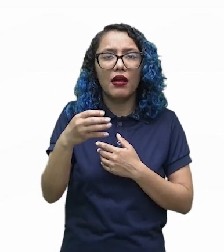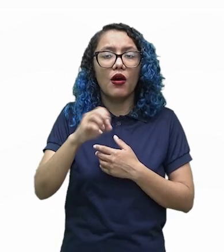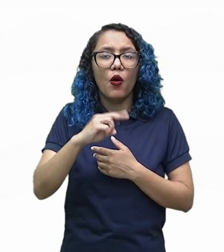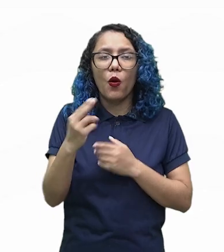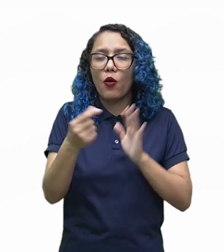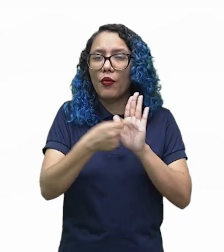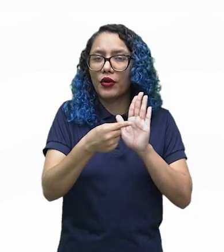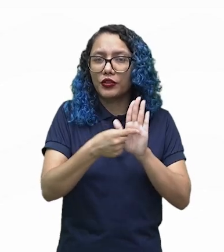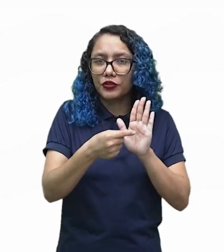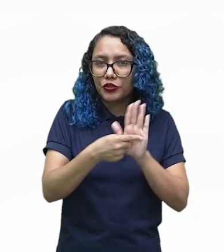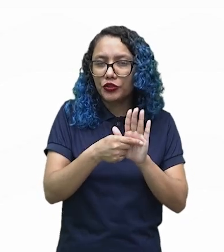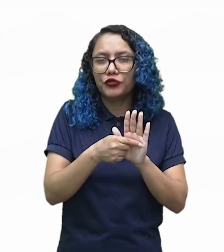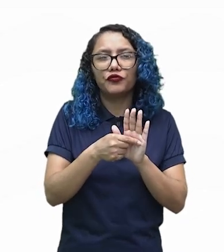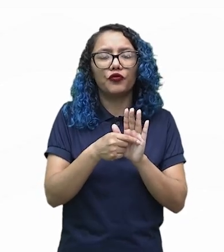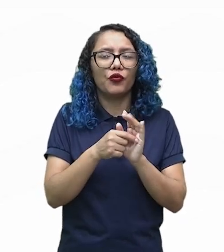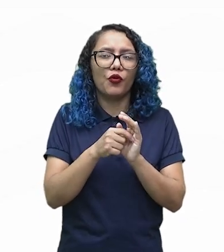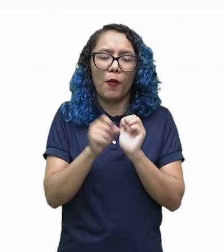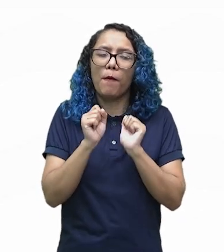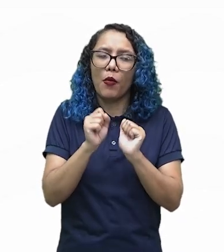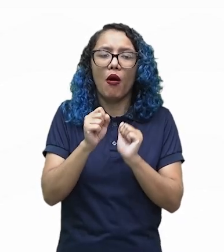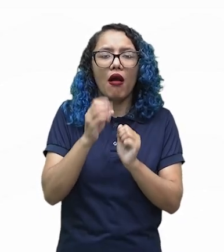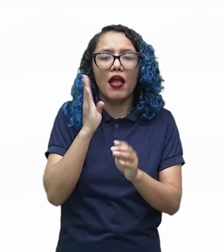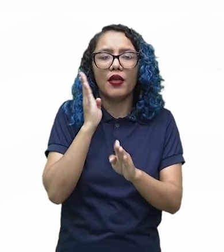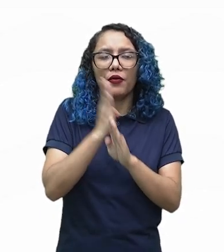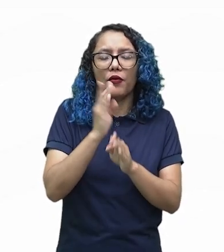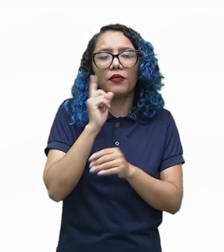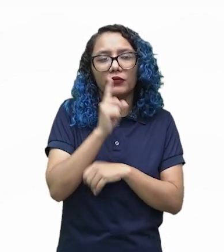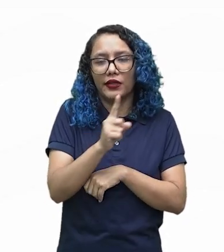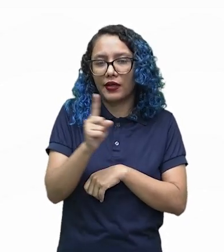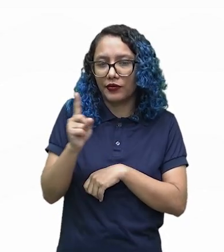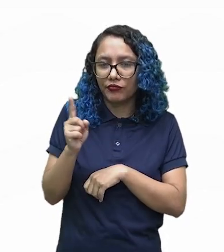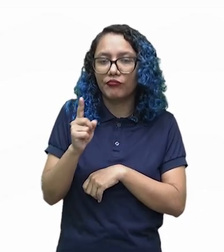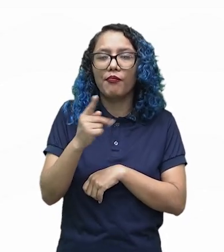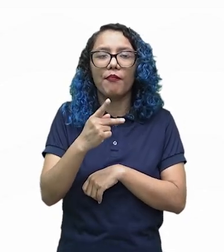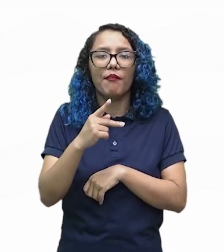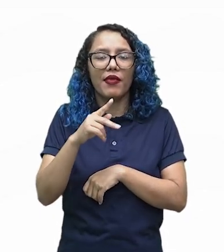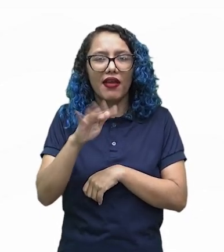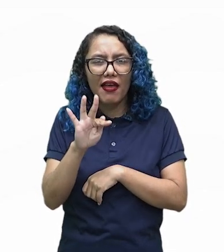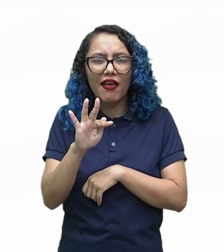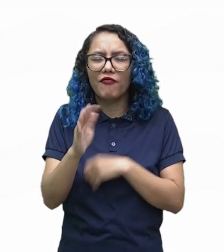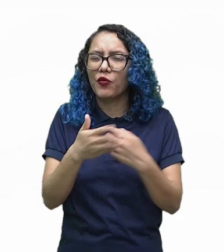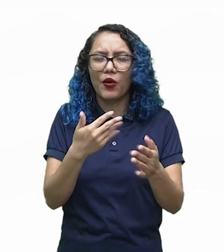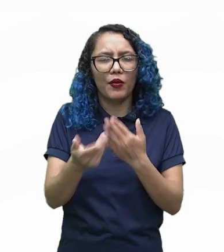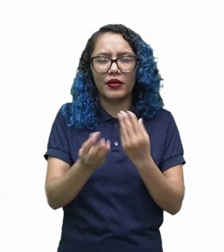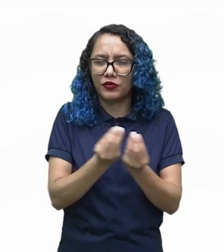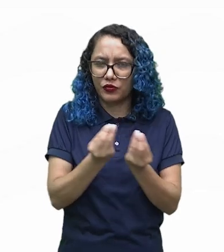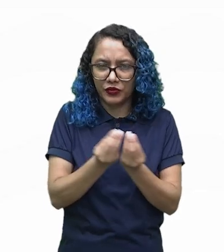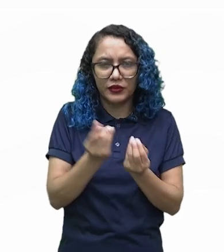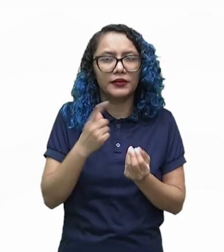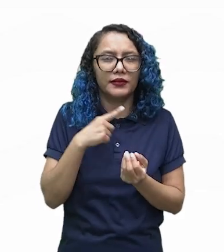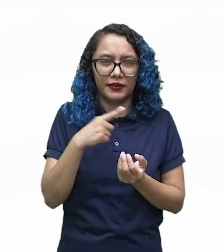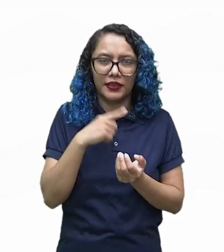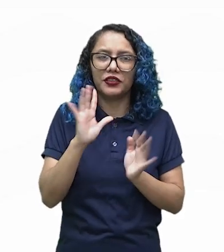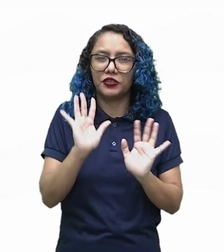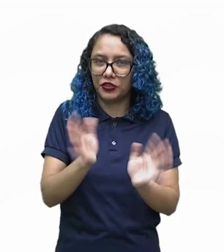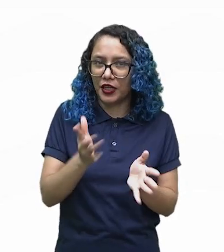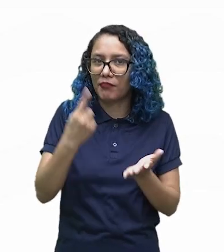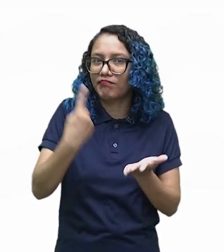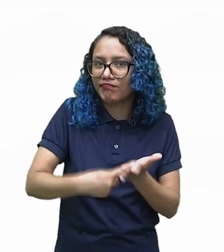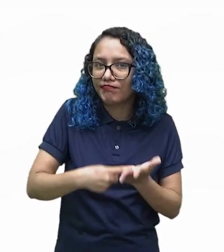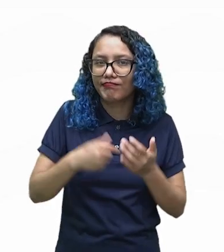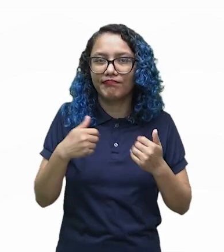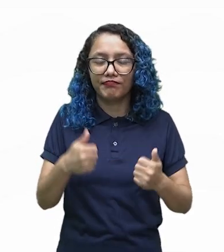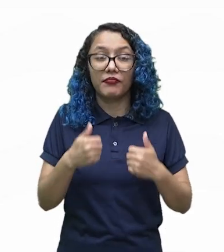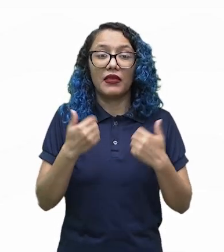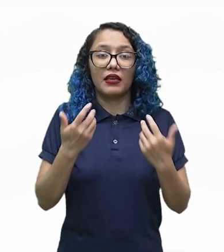qualquer aplicativo de busca que você vai encontrar ponto de fusão e ebulição de qualquer substância que você queira saber, tá? Então, gente,